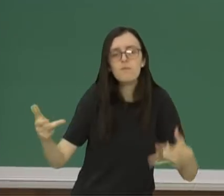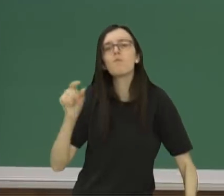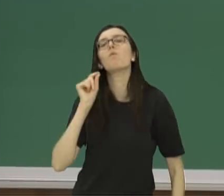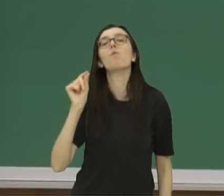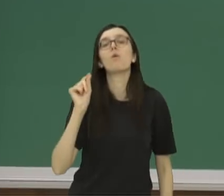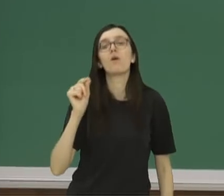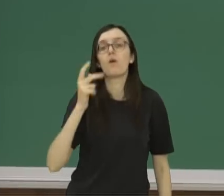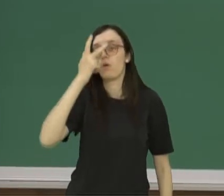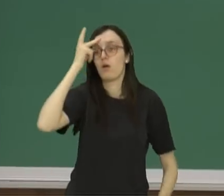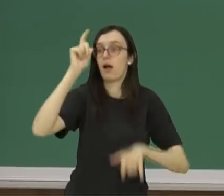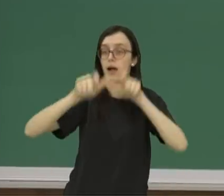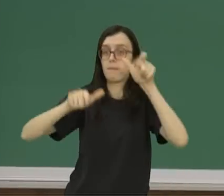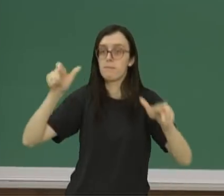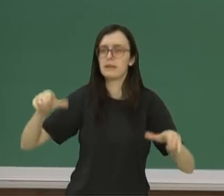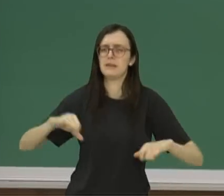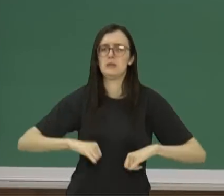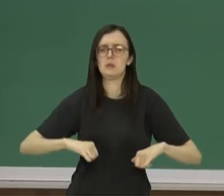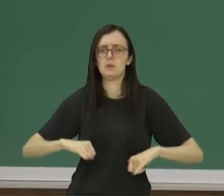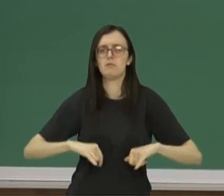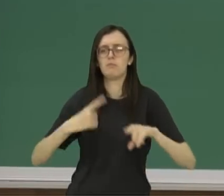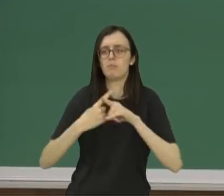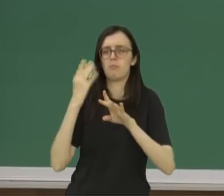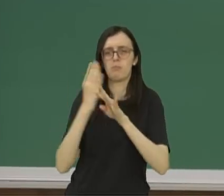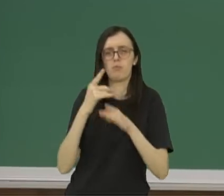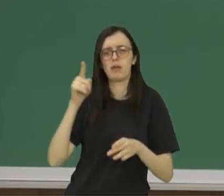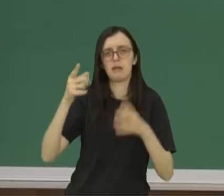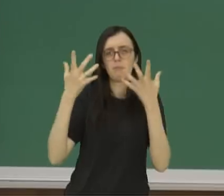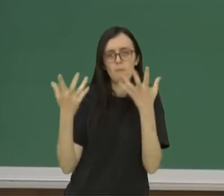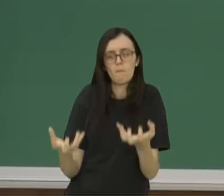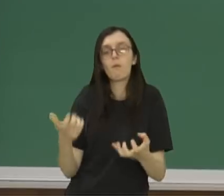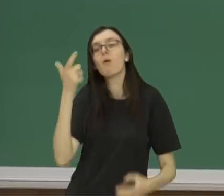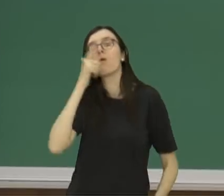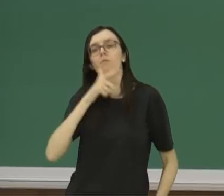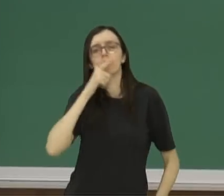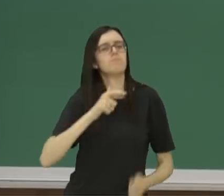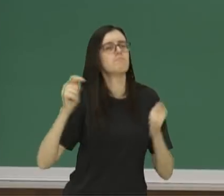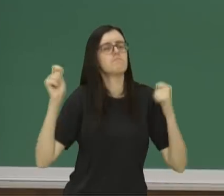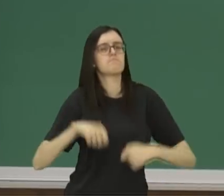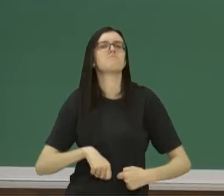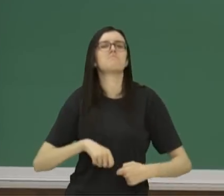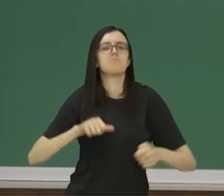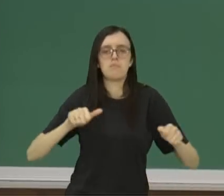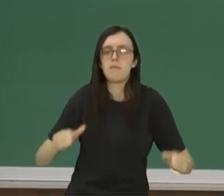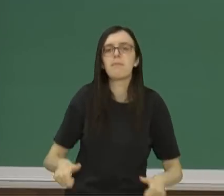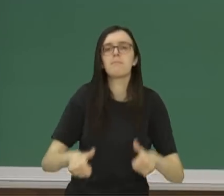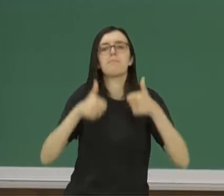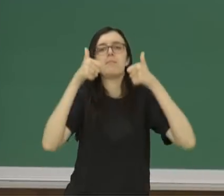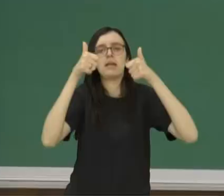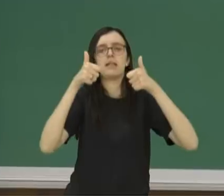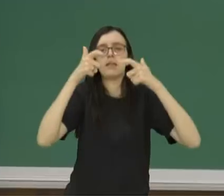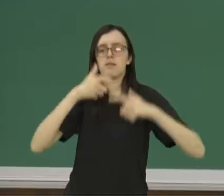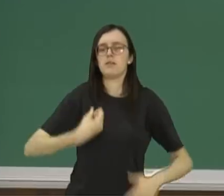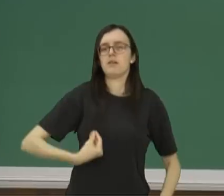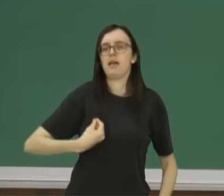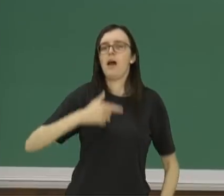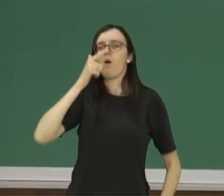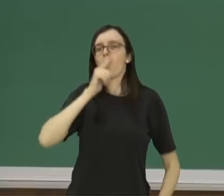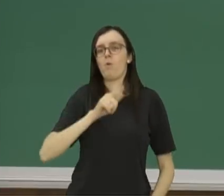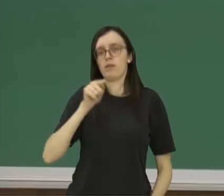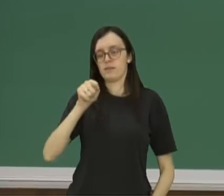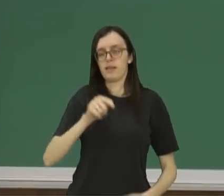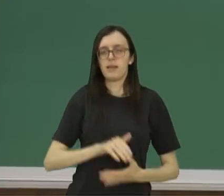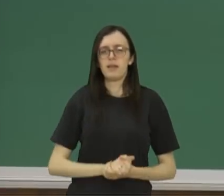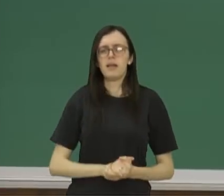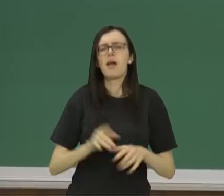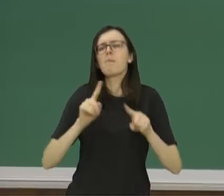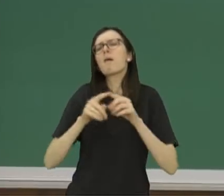as pessoas que sofrem com essa seca possam ter condições de melhorar a sua sobrevivência no local.